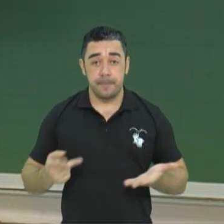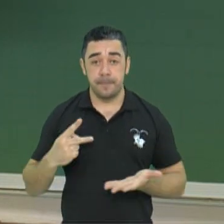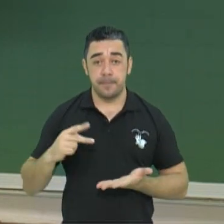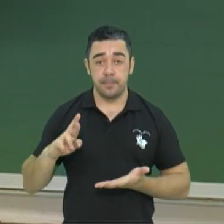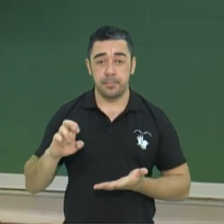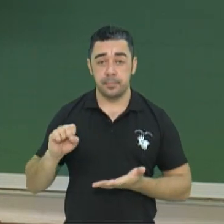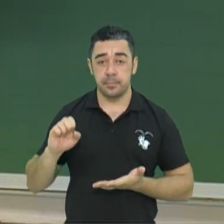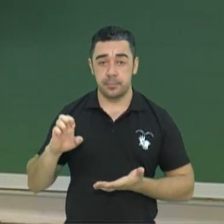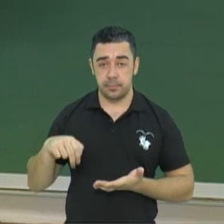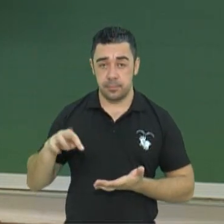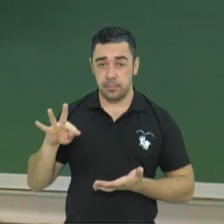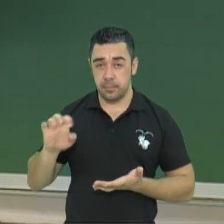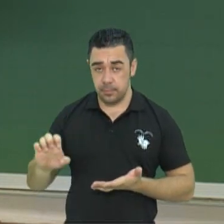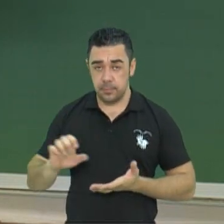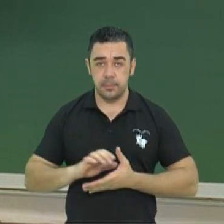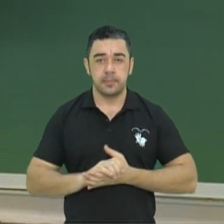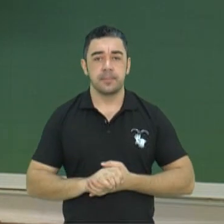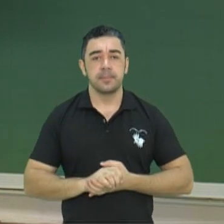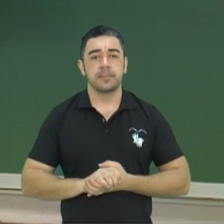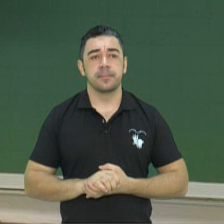tá bom?